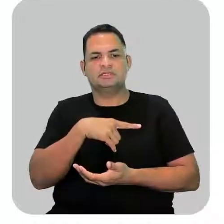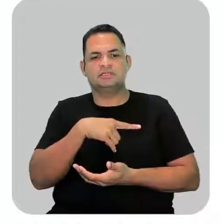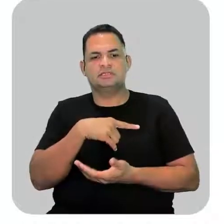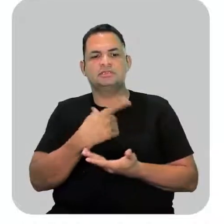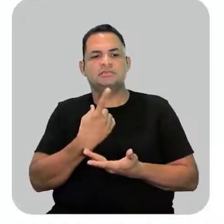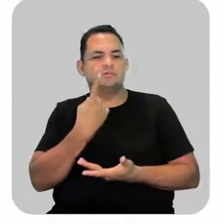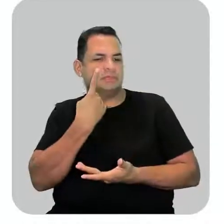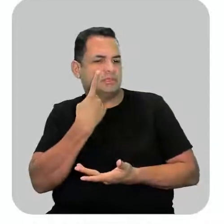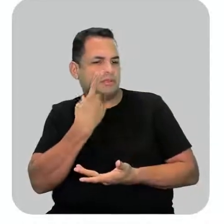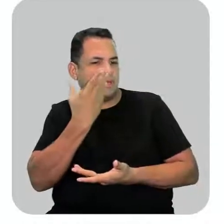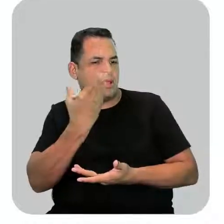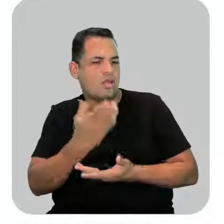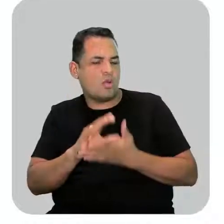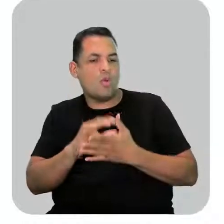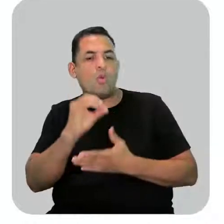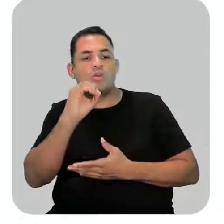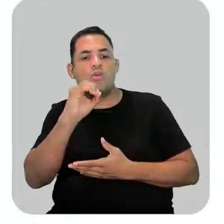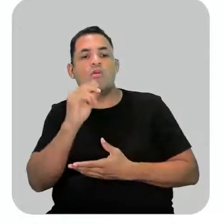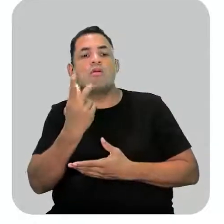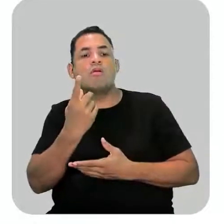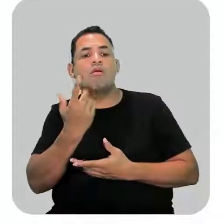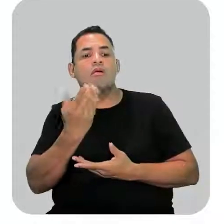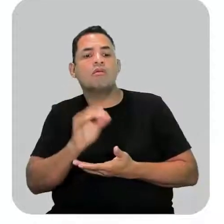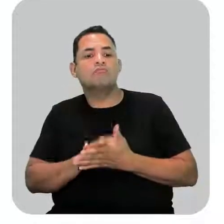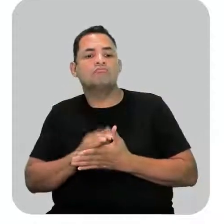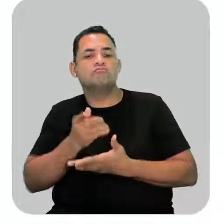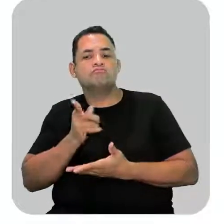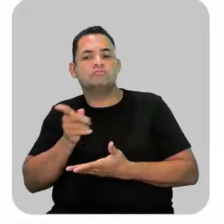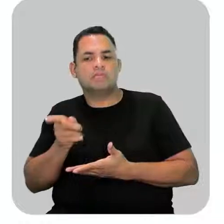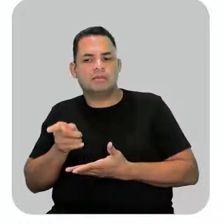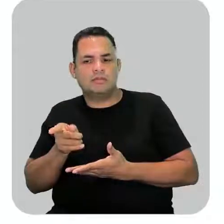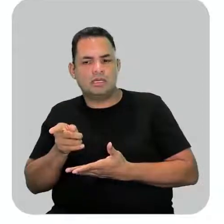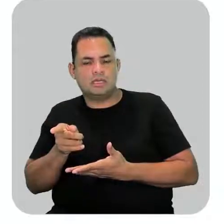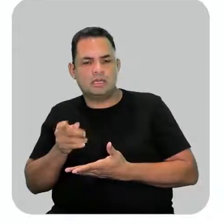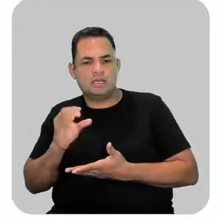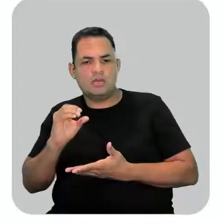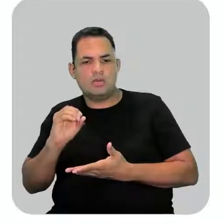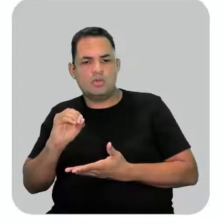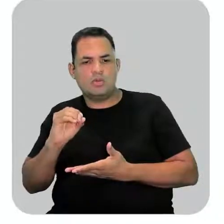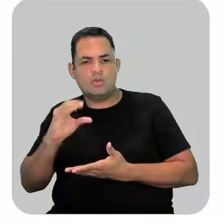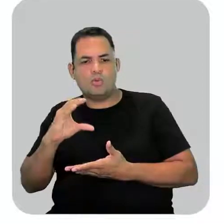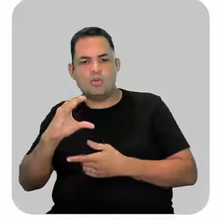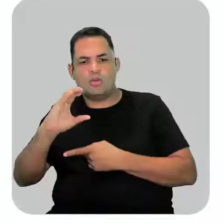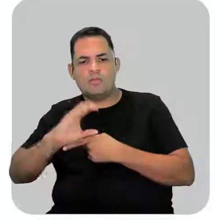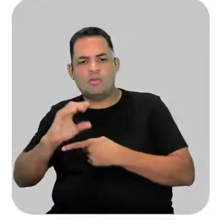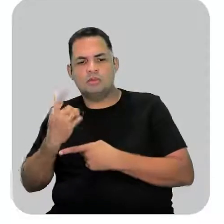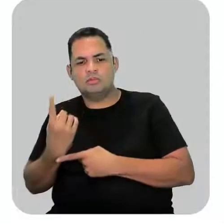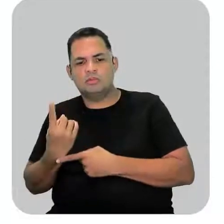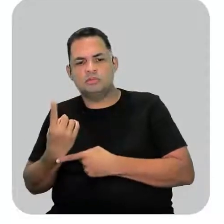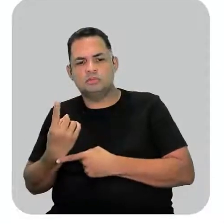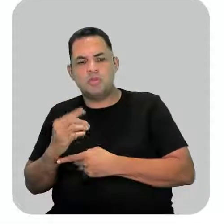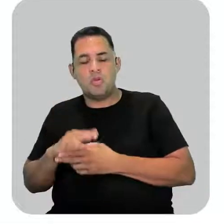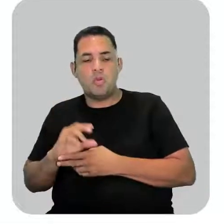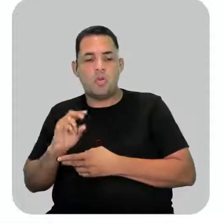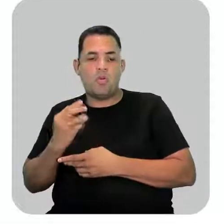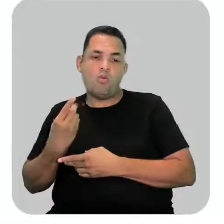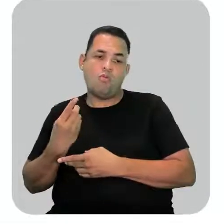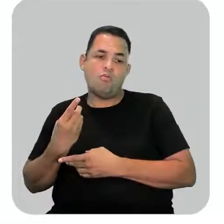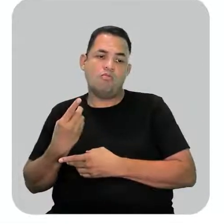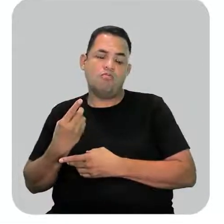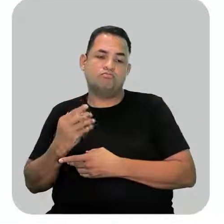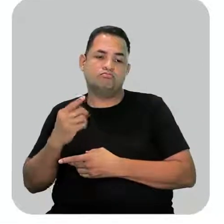preciso identificar onde a minha hidroxila está, porque ela poderia estar aqui, ó, no carbono 1 ou aqui no carbono 2, que é o